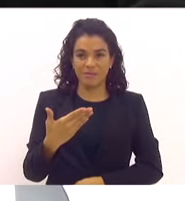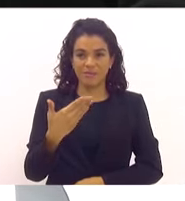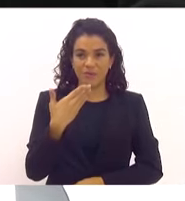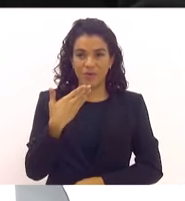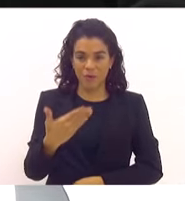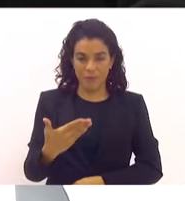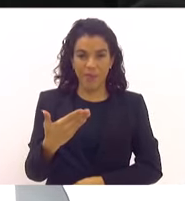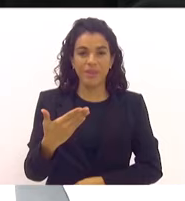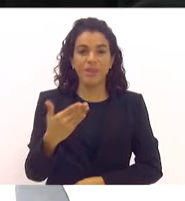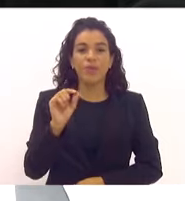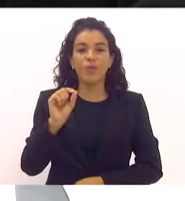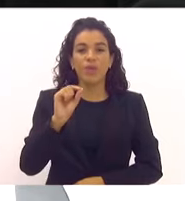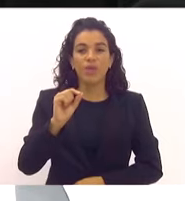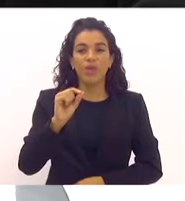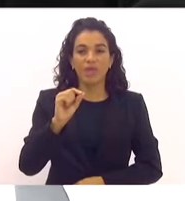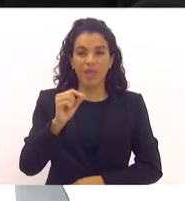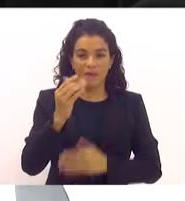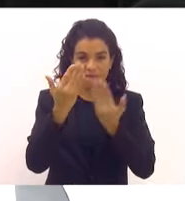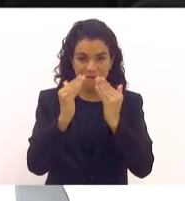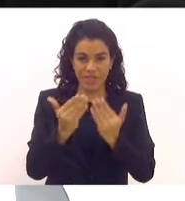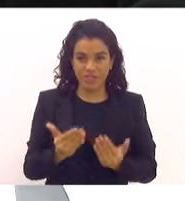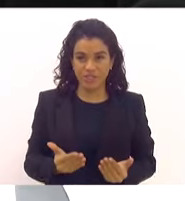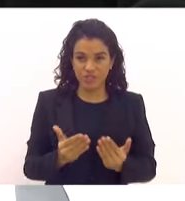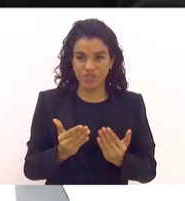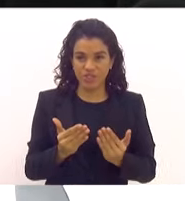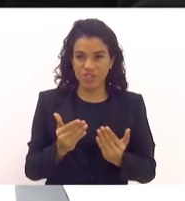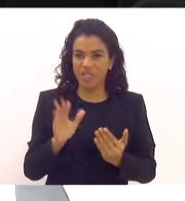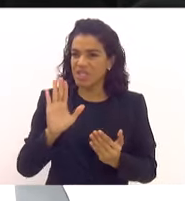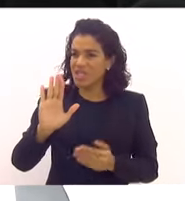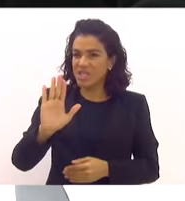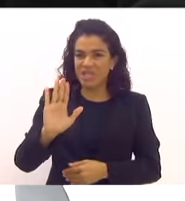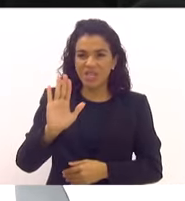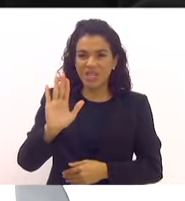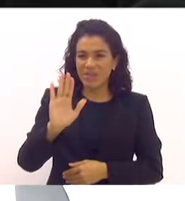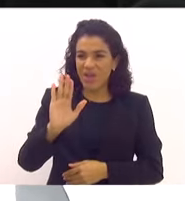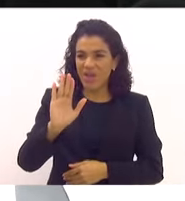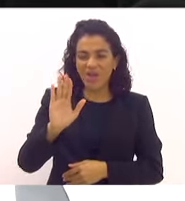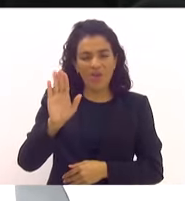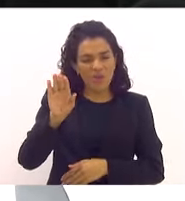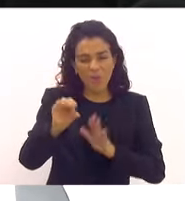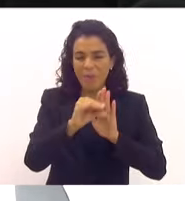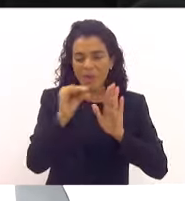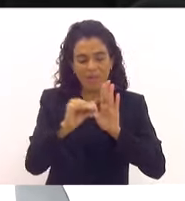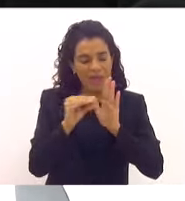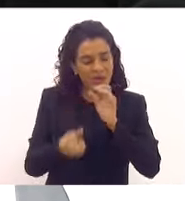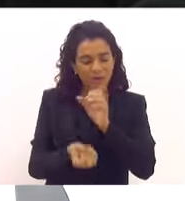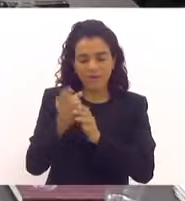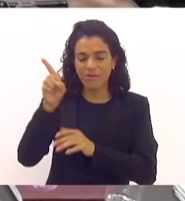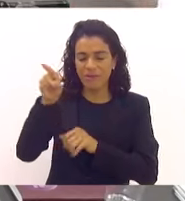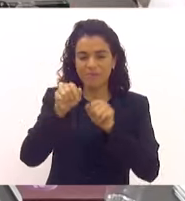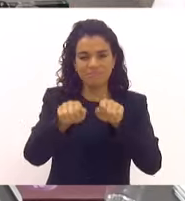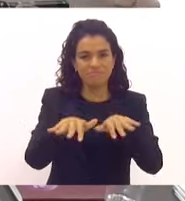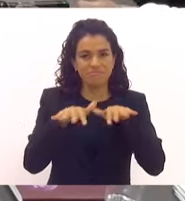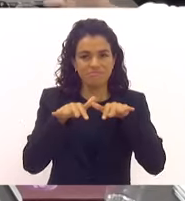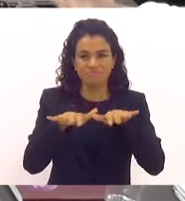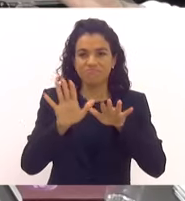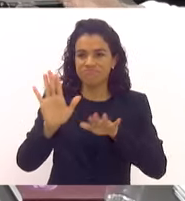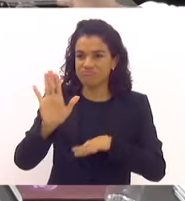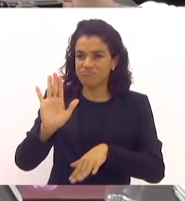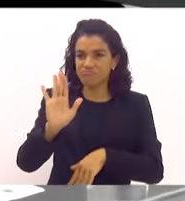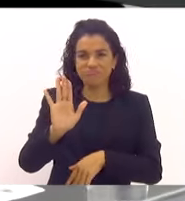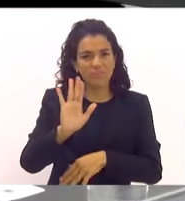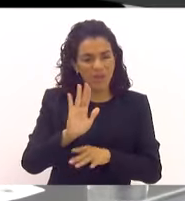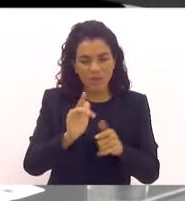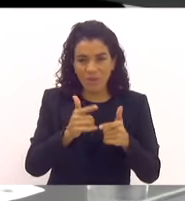as emendas em plenário. Mas pode fazer. Não, faço emenda, sem problema. Não, faço emenda em plenário, sem problema nenhum. O senhor analisou só